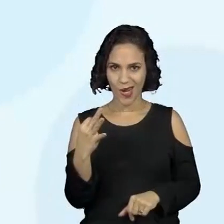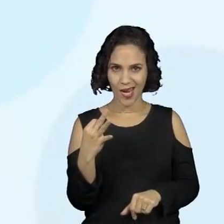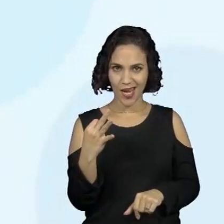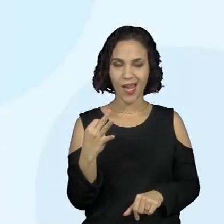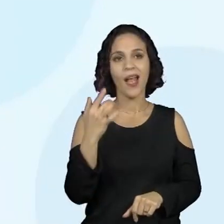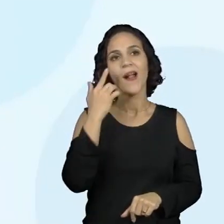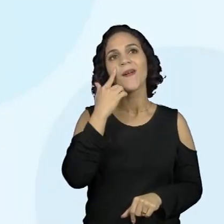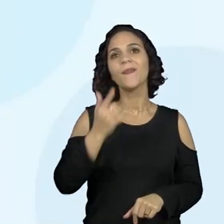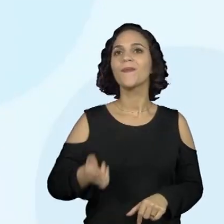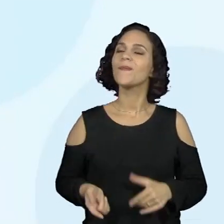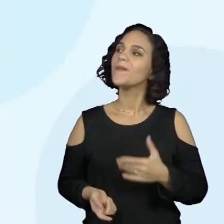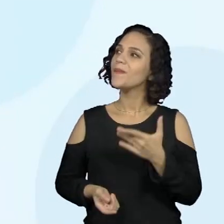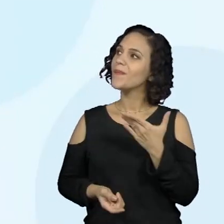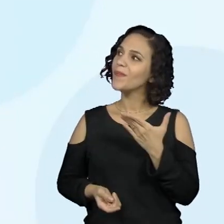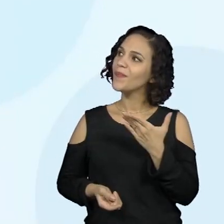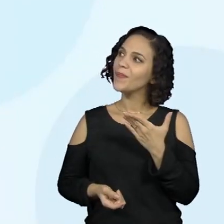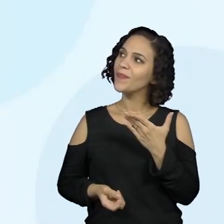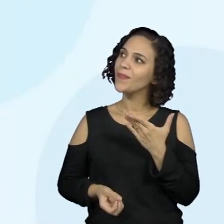dúvida,